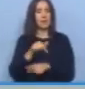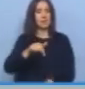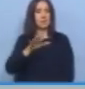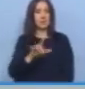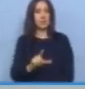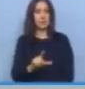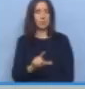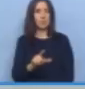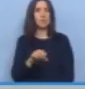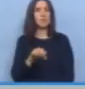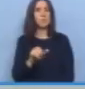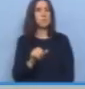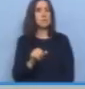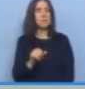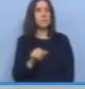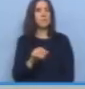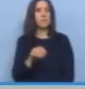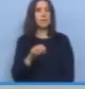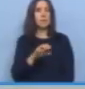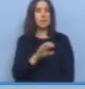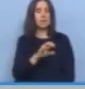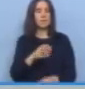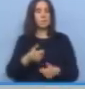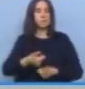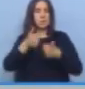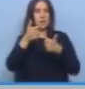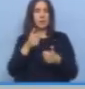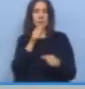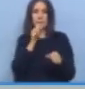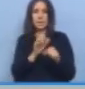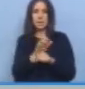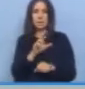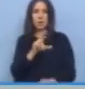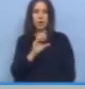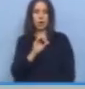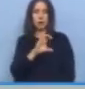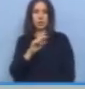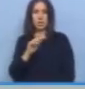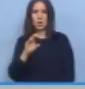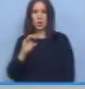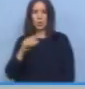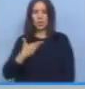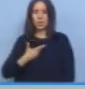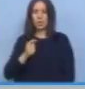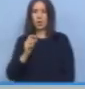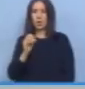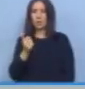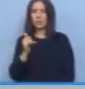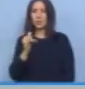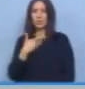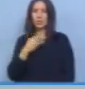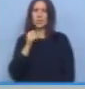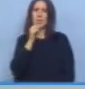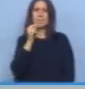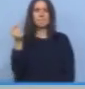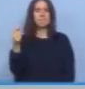Lisboa, na Gar Marítima Rocha Conde de Óbidos, portanto, um sítio de partidas e de chegadas por tradição e por